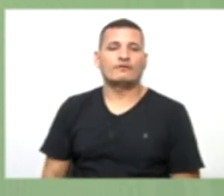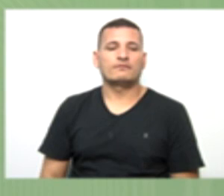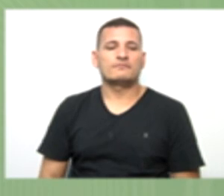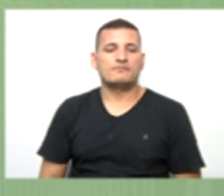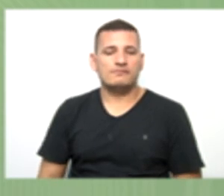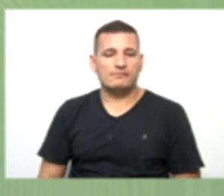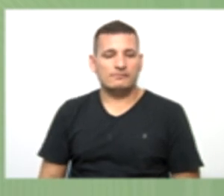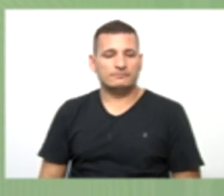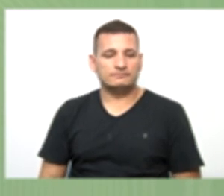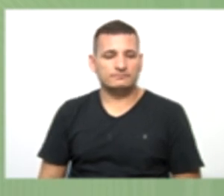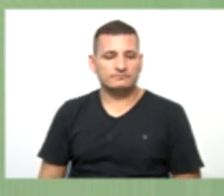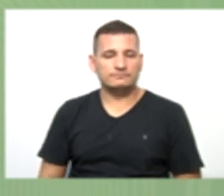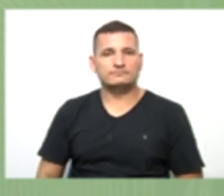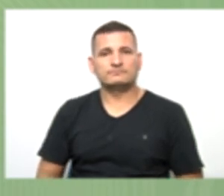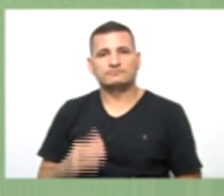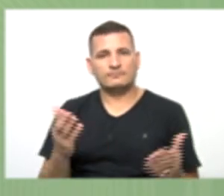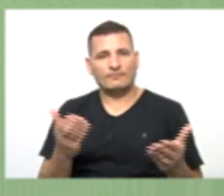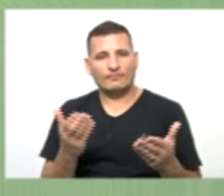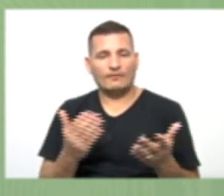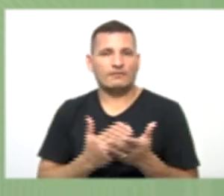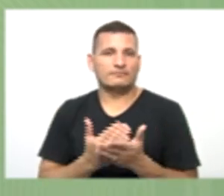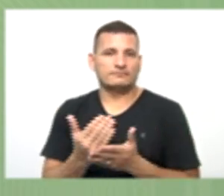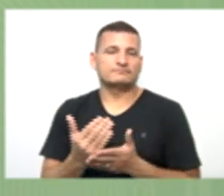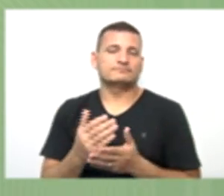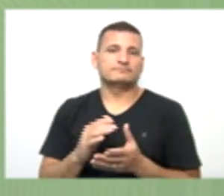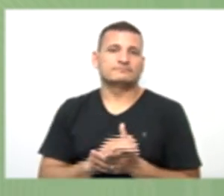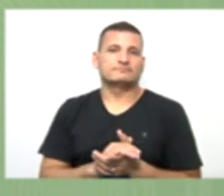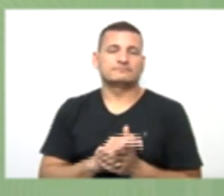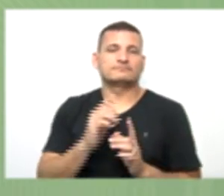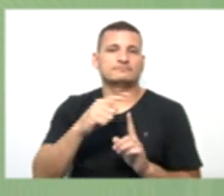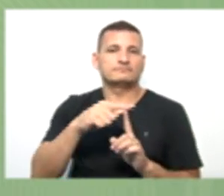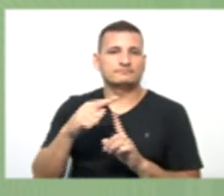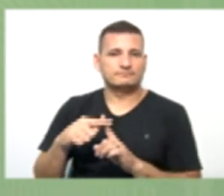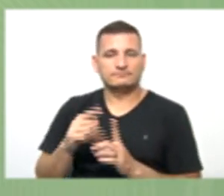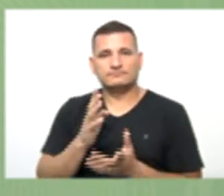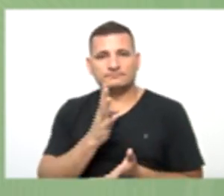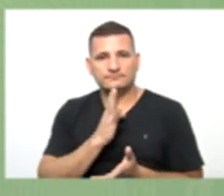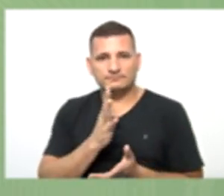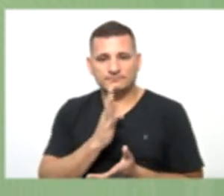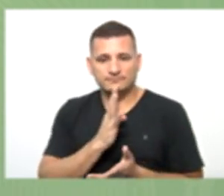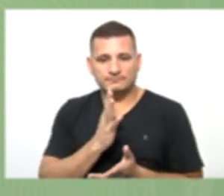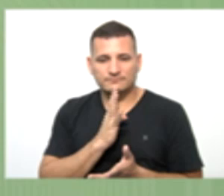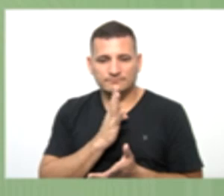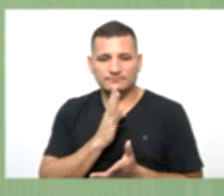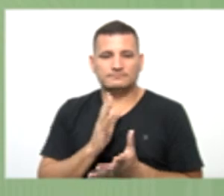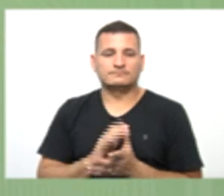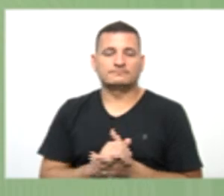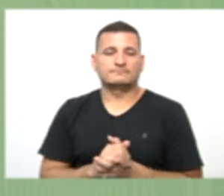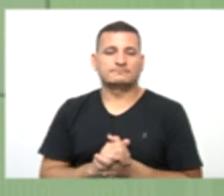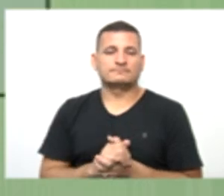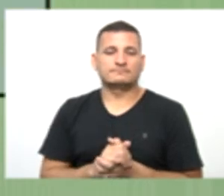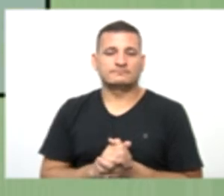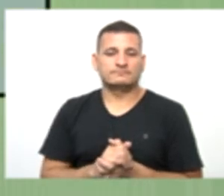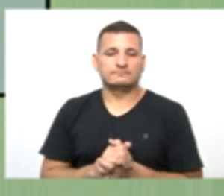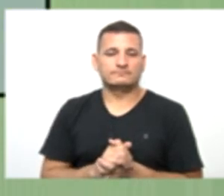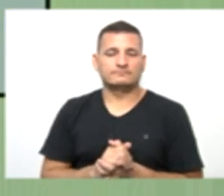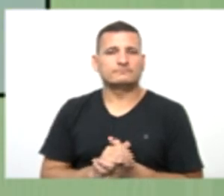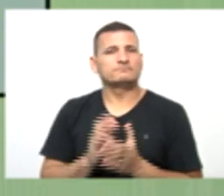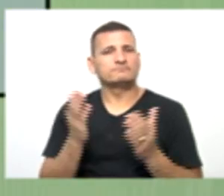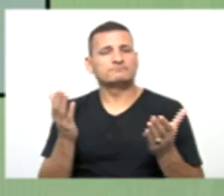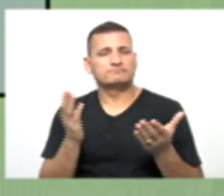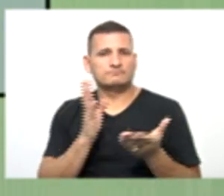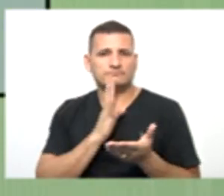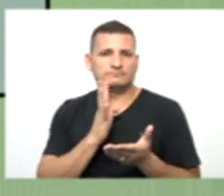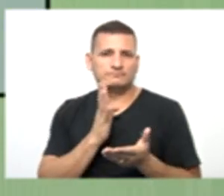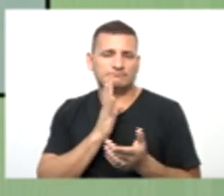E aí nós vamos então adentrar aos tipos de conhecimento. Quais serão